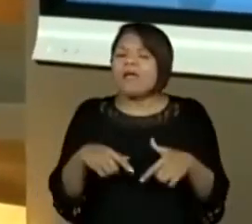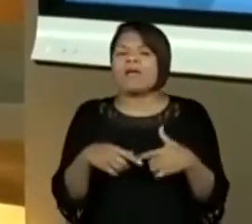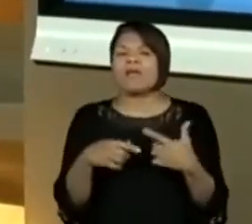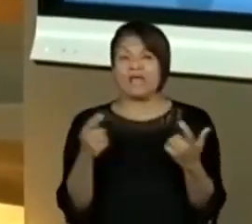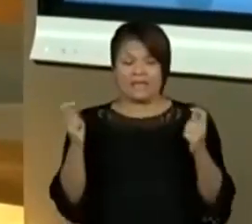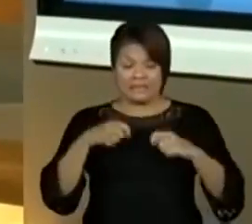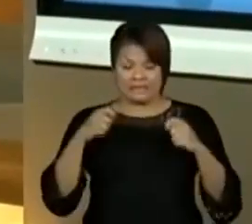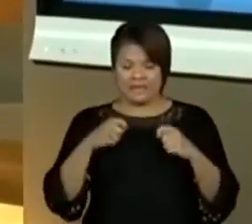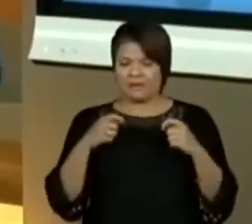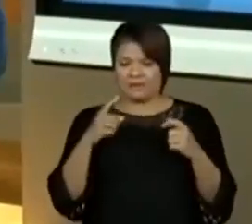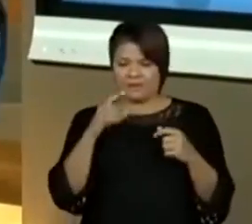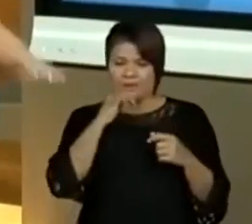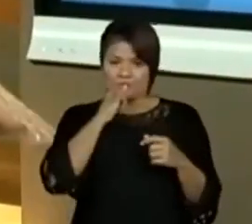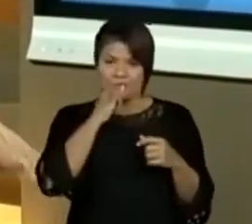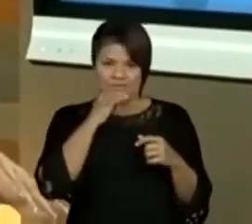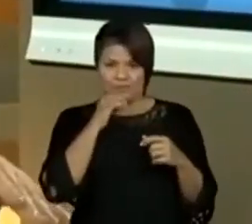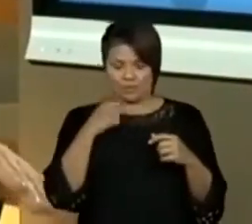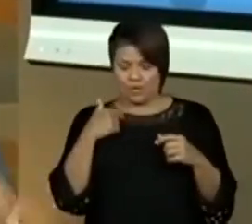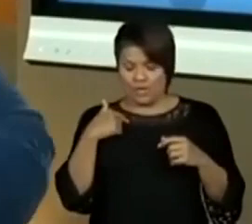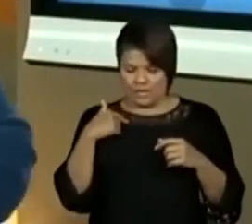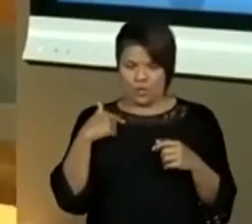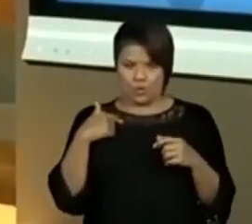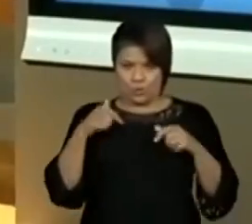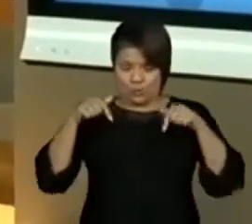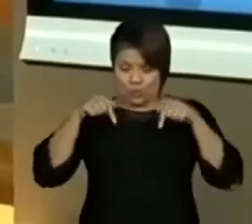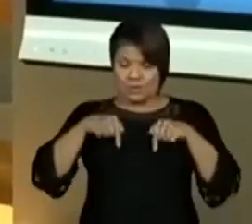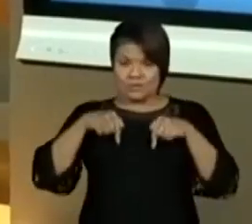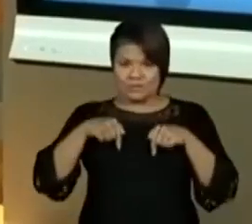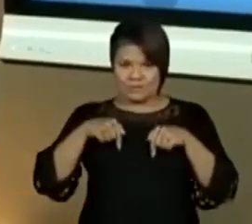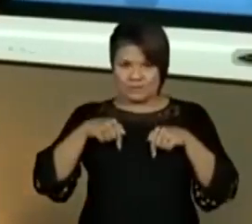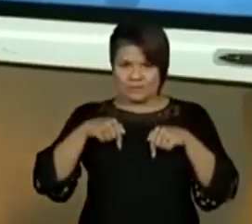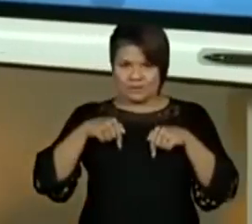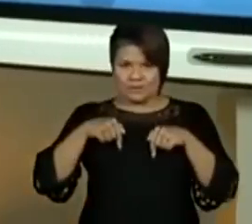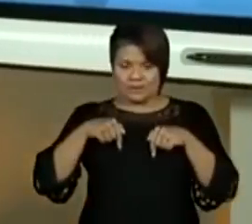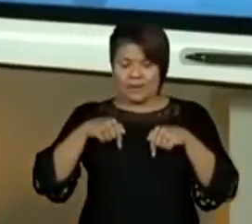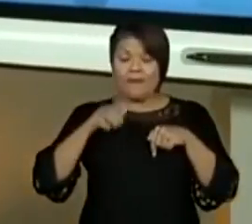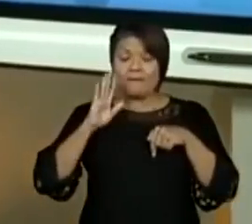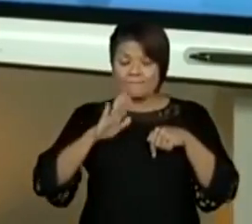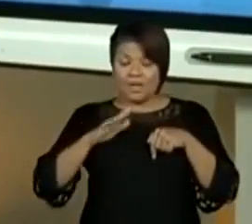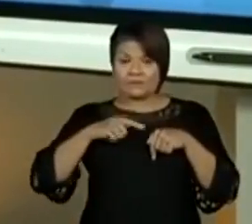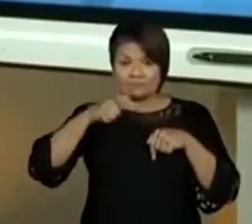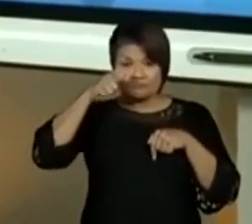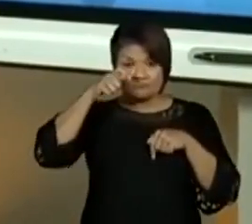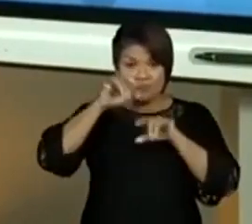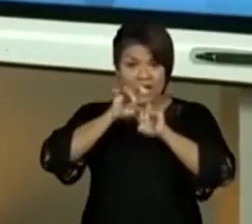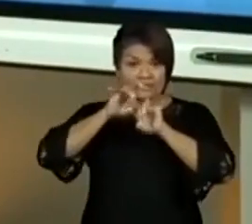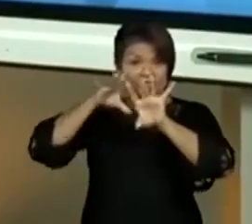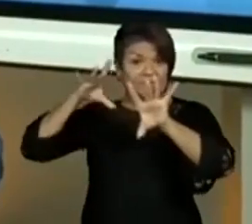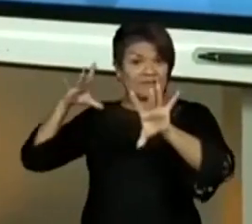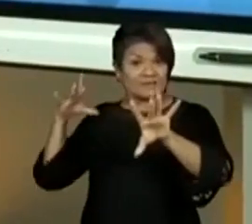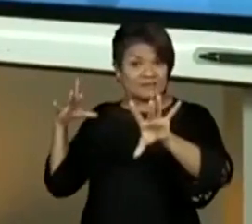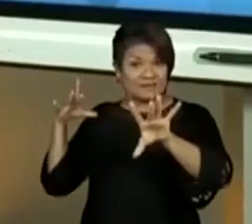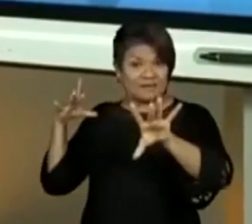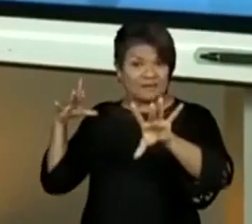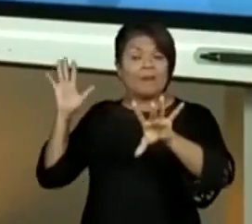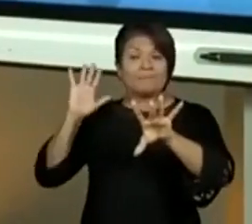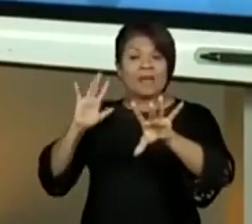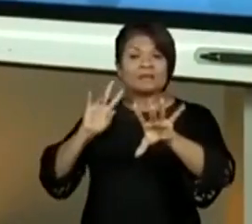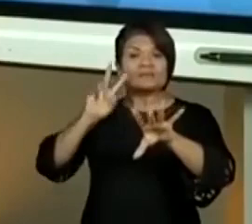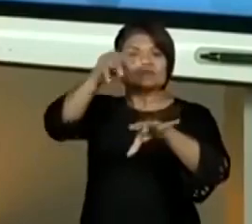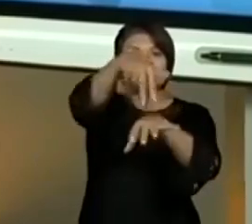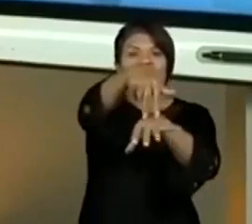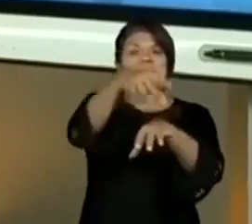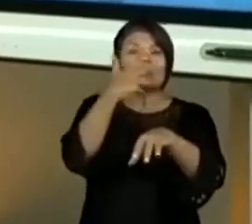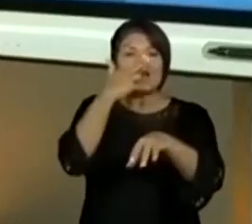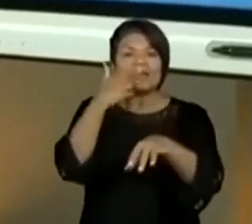projeção de espaço, como se a gente estivesse no lugar, mas a gente não está, a gente está assistindo a uma distância. E aí o Google está permitindo